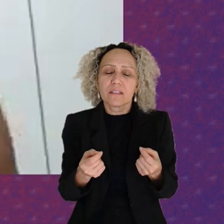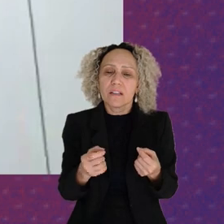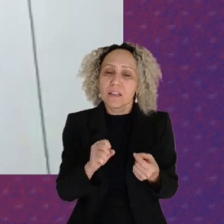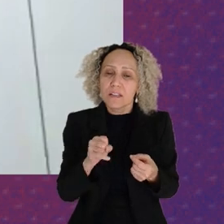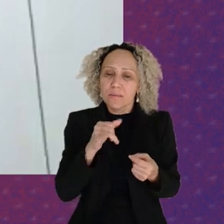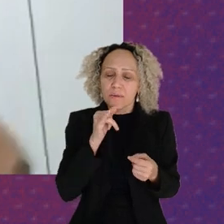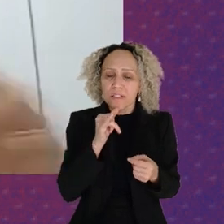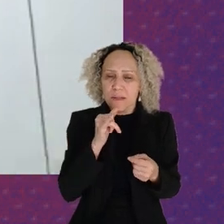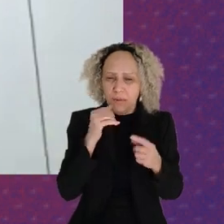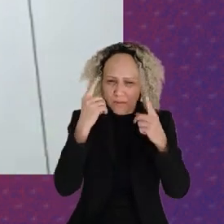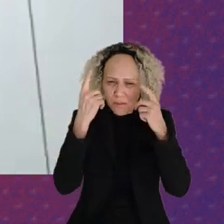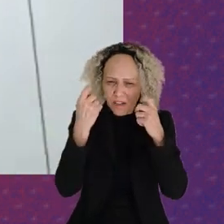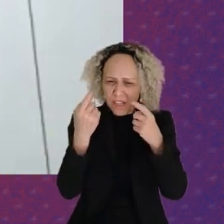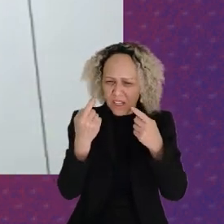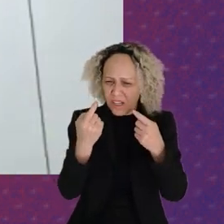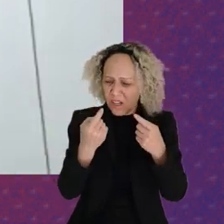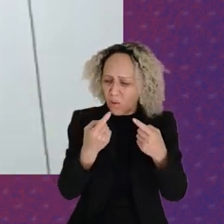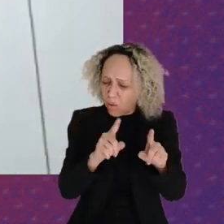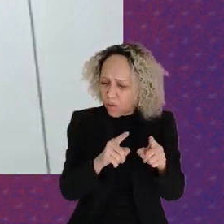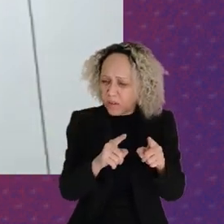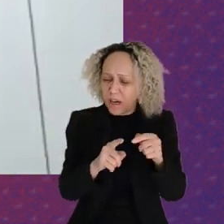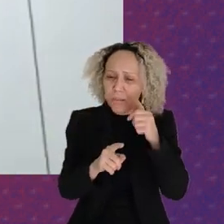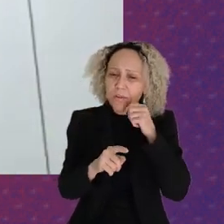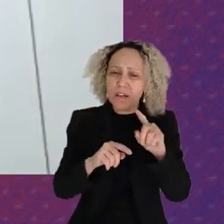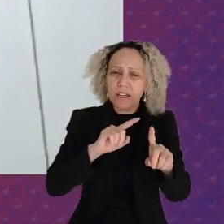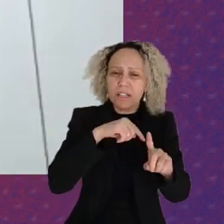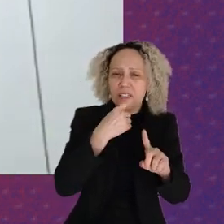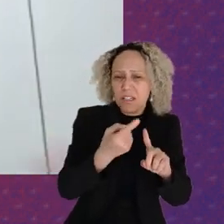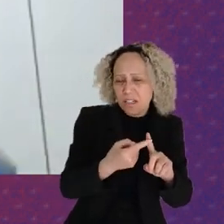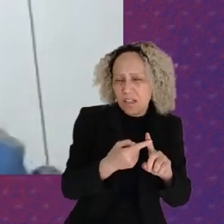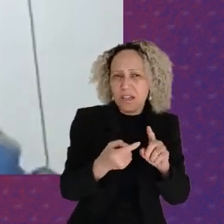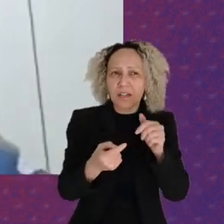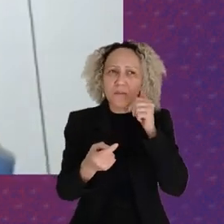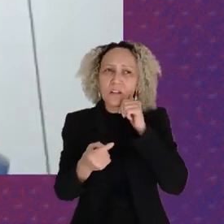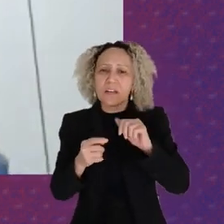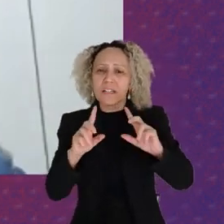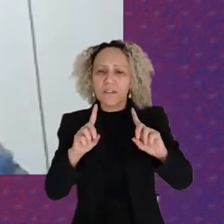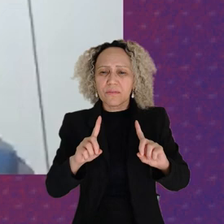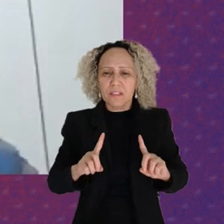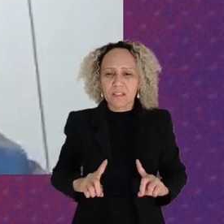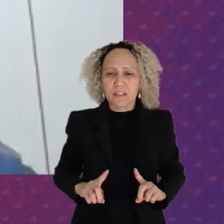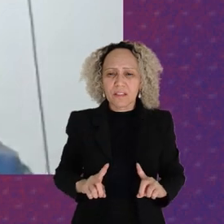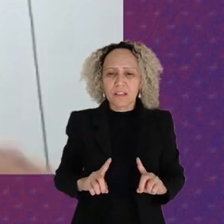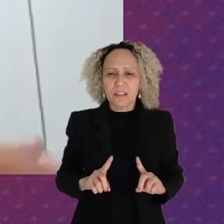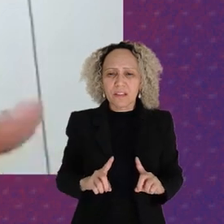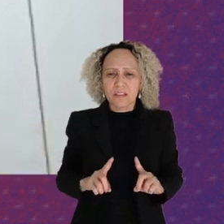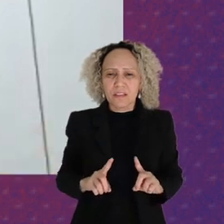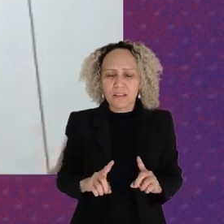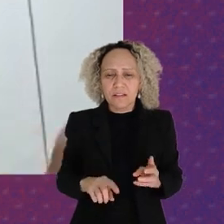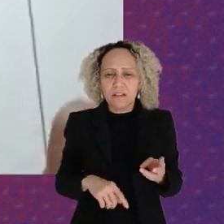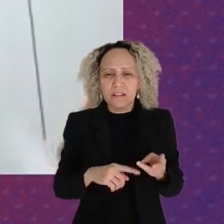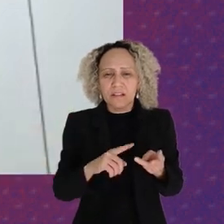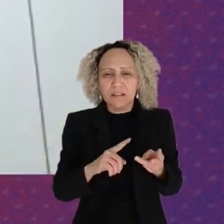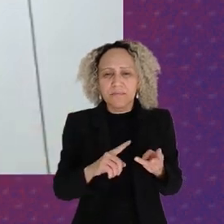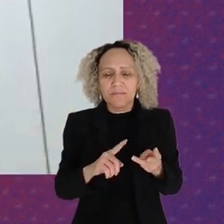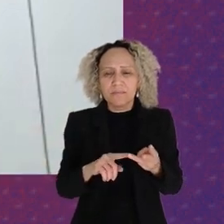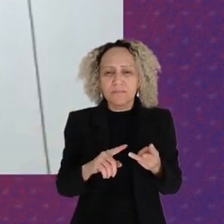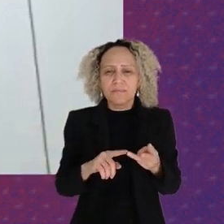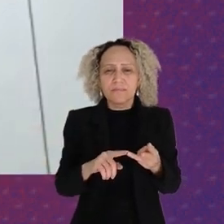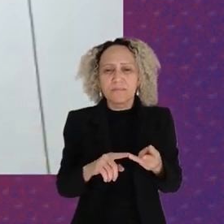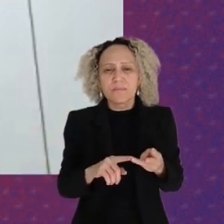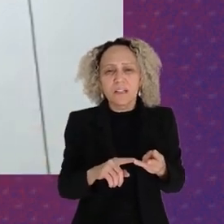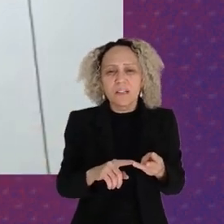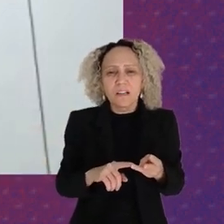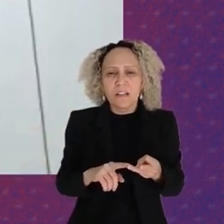mulheres gestantes, mulheres com deficiência, e eu vou pegar aqui também porque tem mais um grupo que